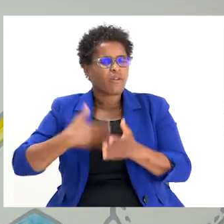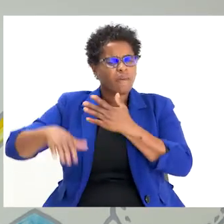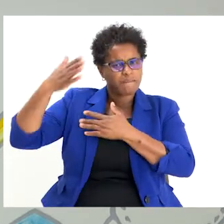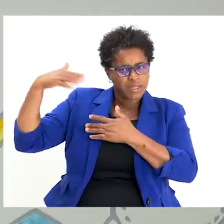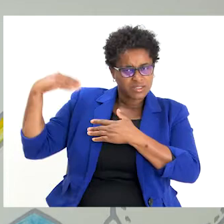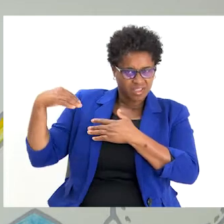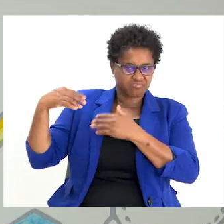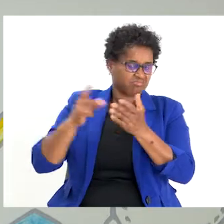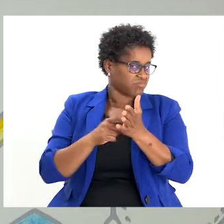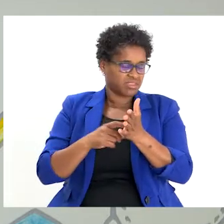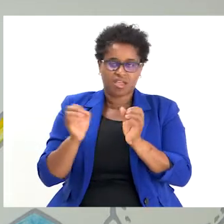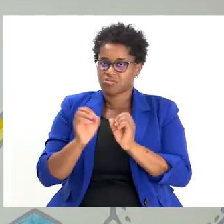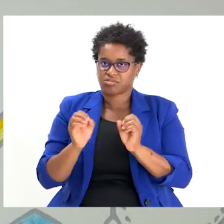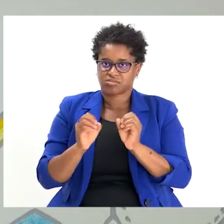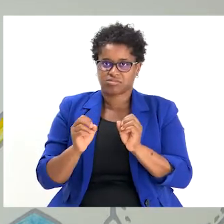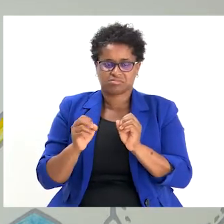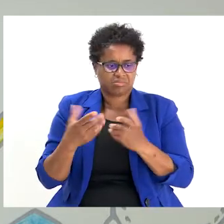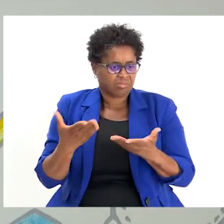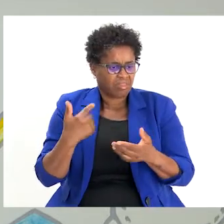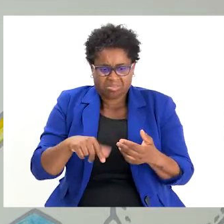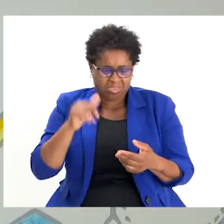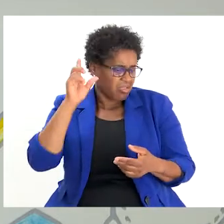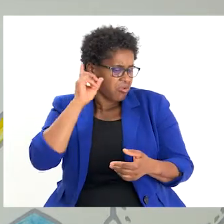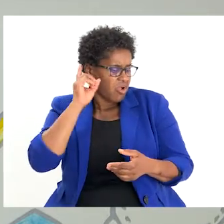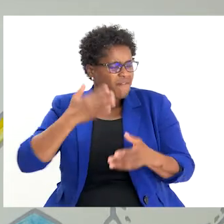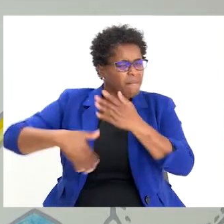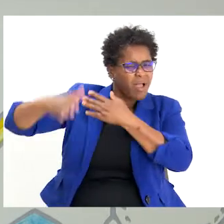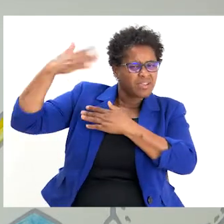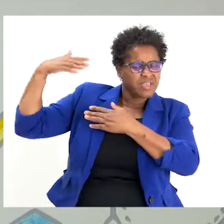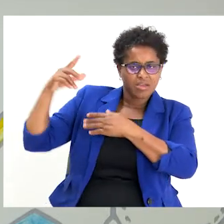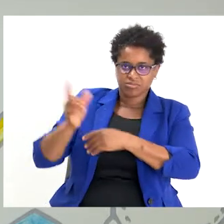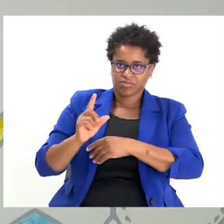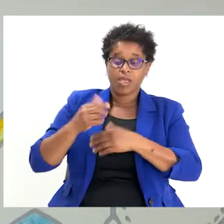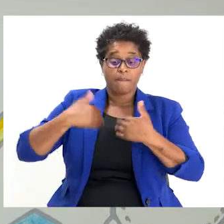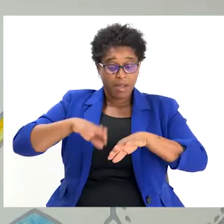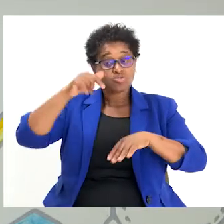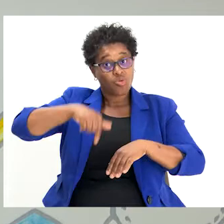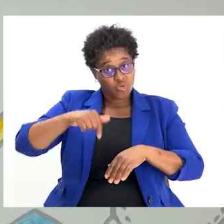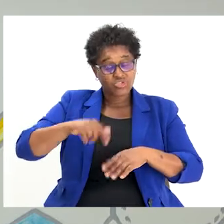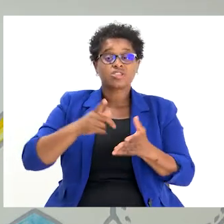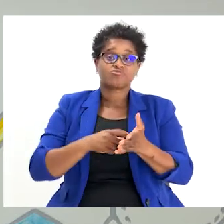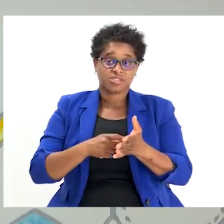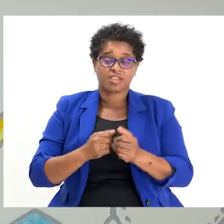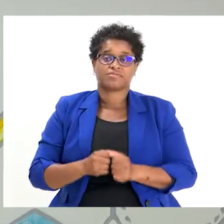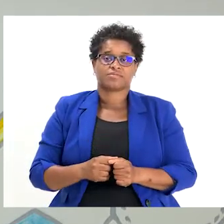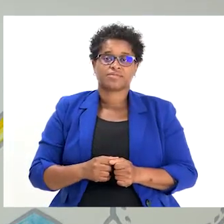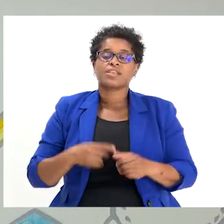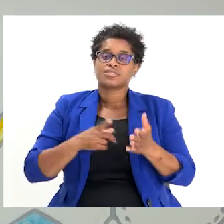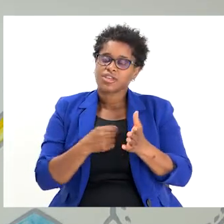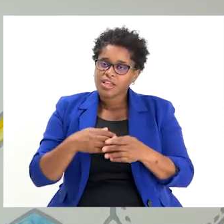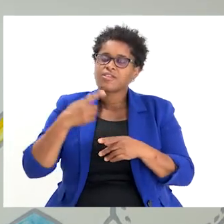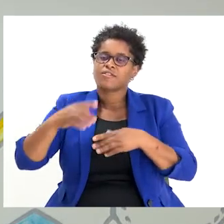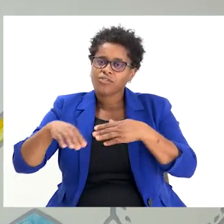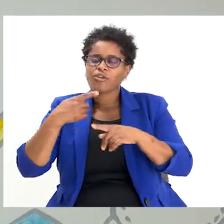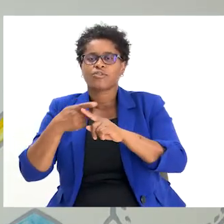passado não era necessidade, uma vez que nem haveria telemóveis. Mas hoje é uma necessidade. Portanto, as necessidades variam